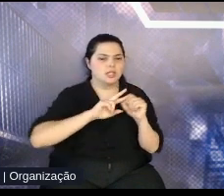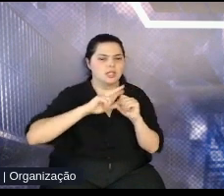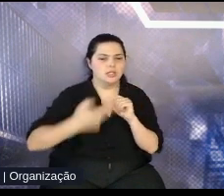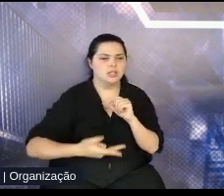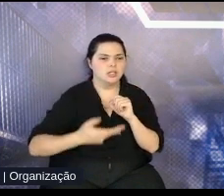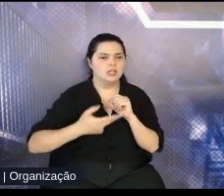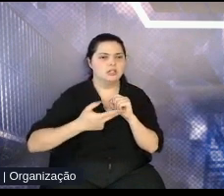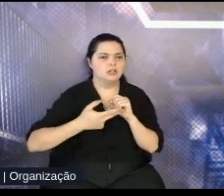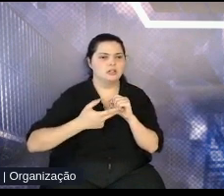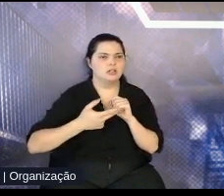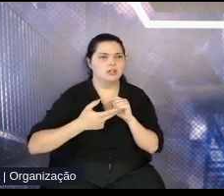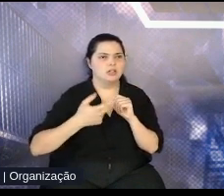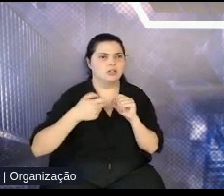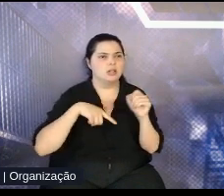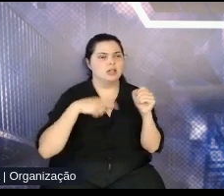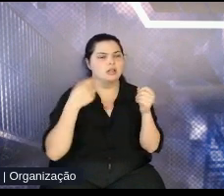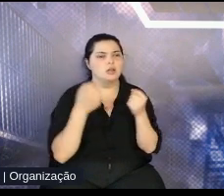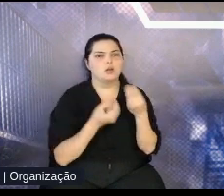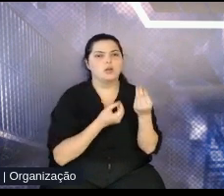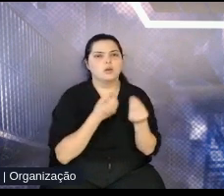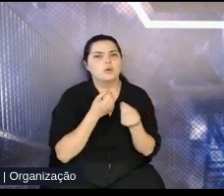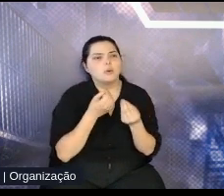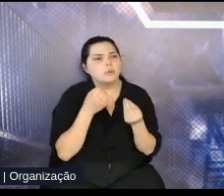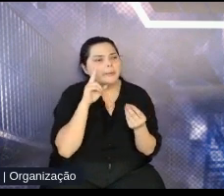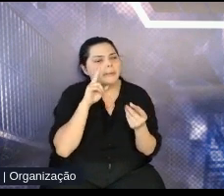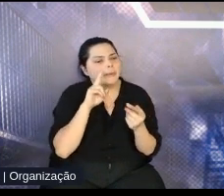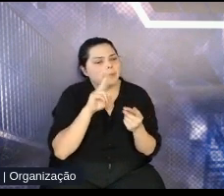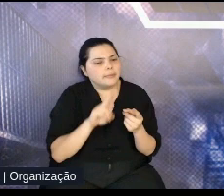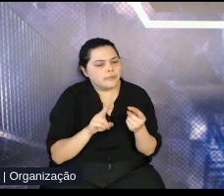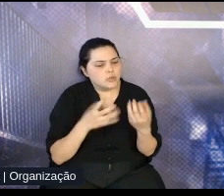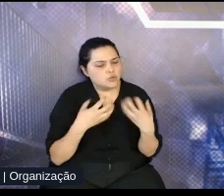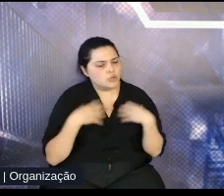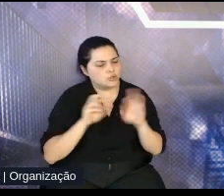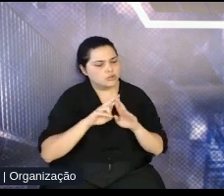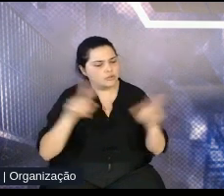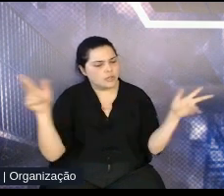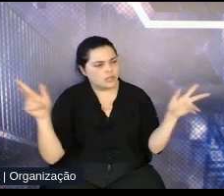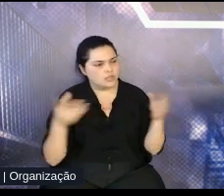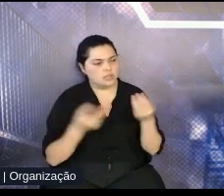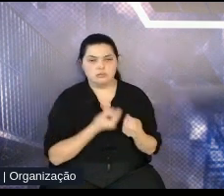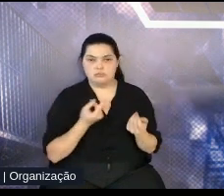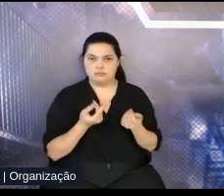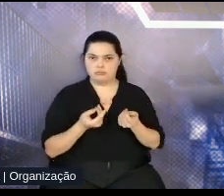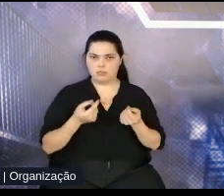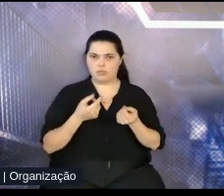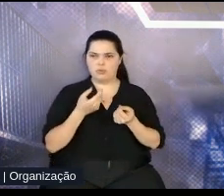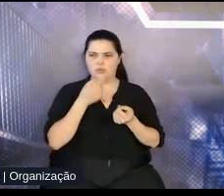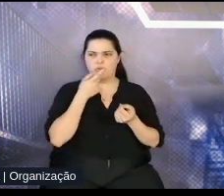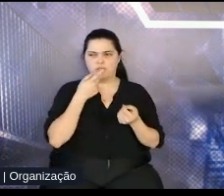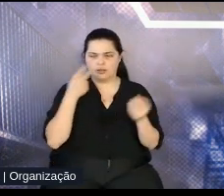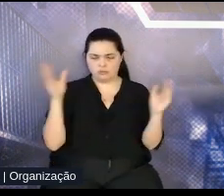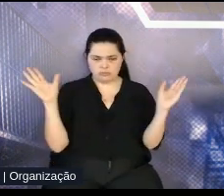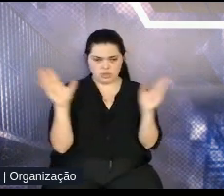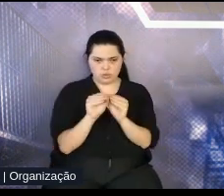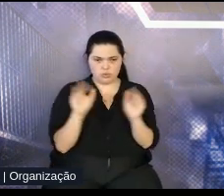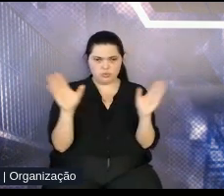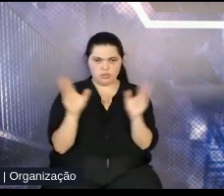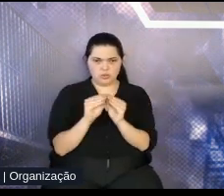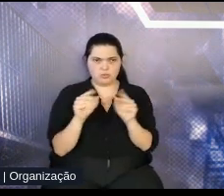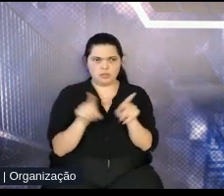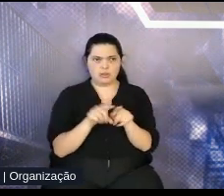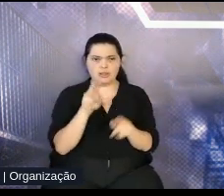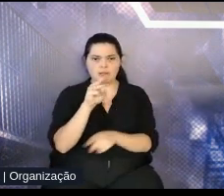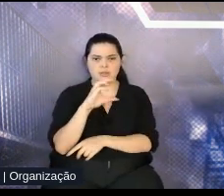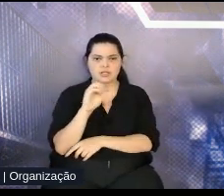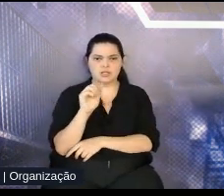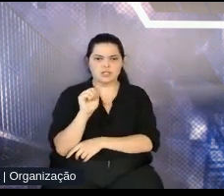essas aplicações com uma ótica diferente. E aí, de forma bem resumida, né, a WCAG